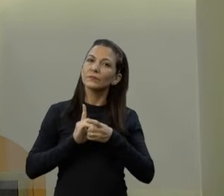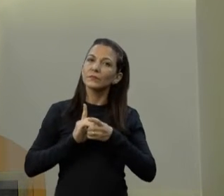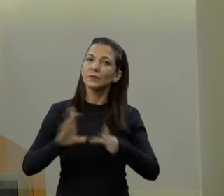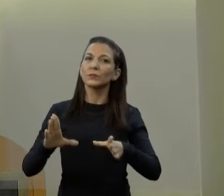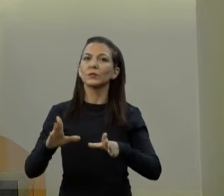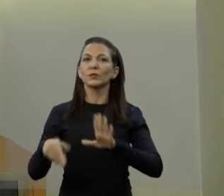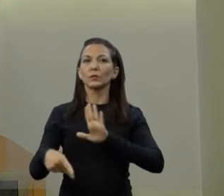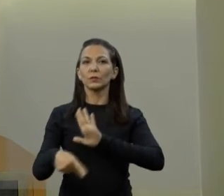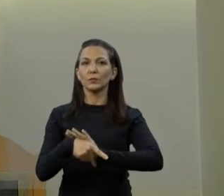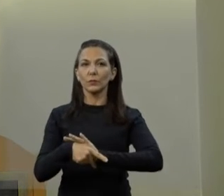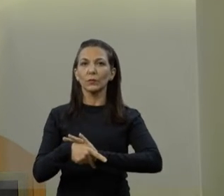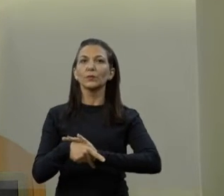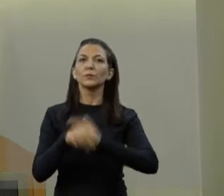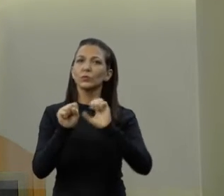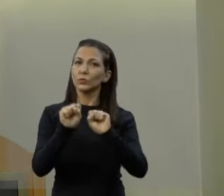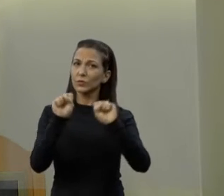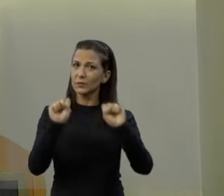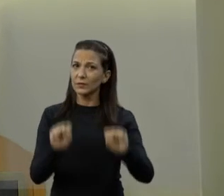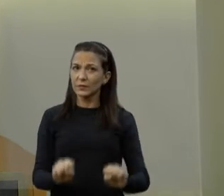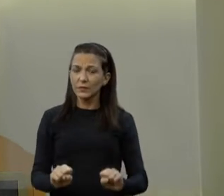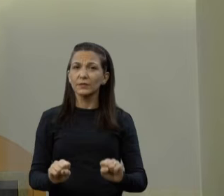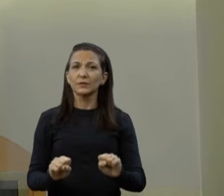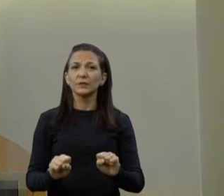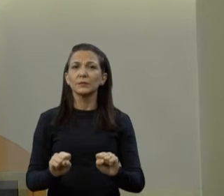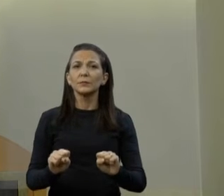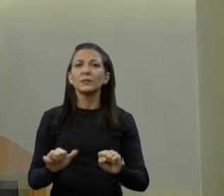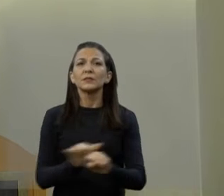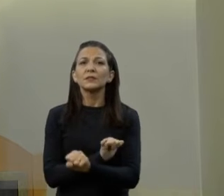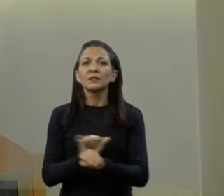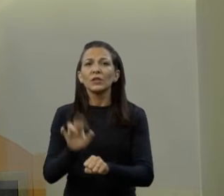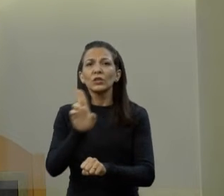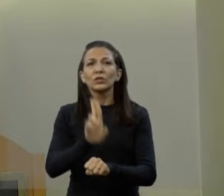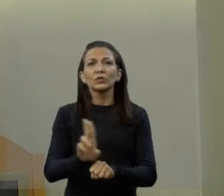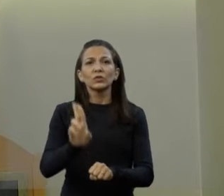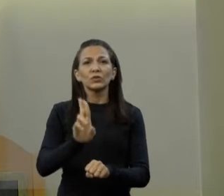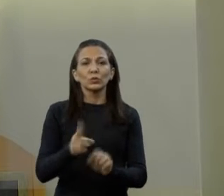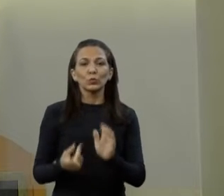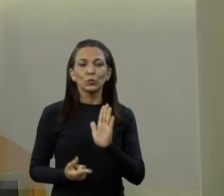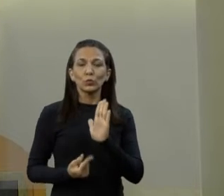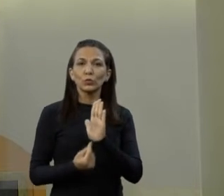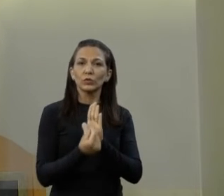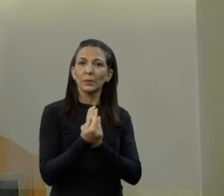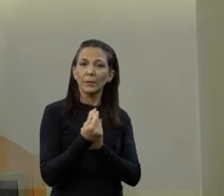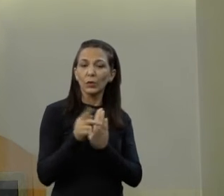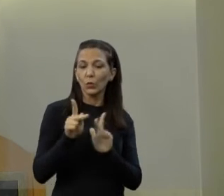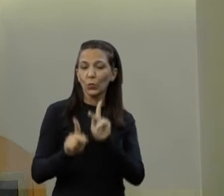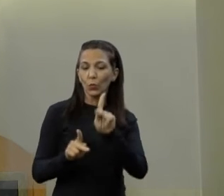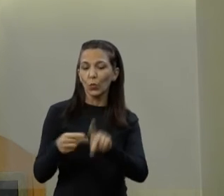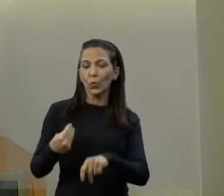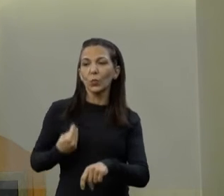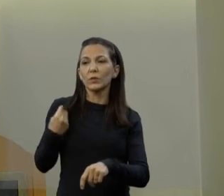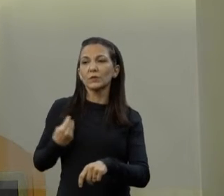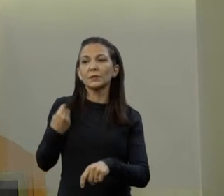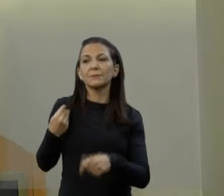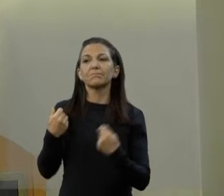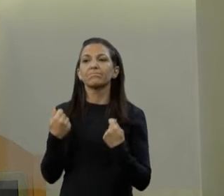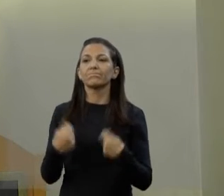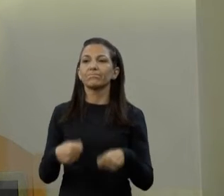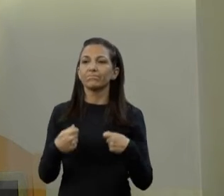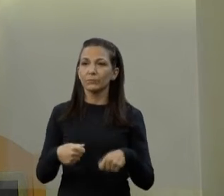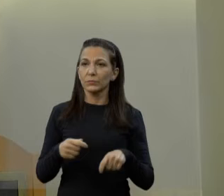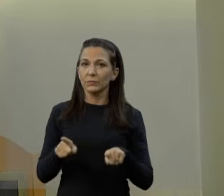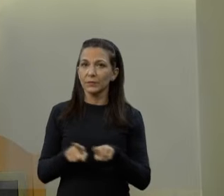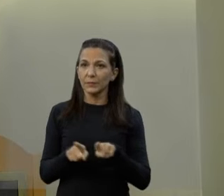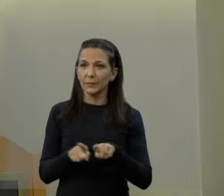da do sistema e da forma como o dinheiro vai ser gasto é o povo é o